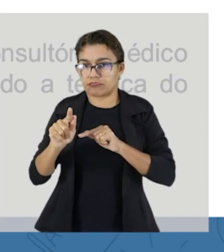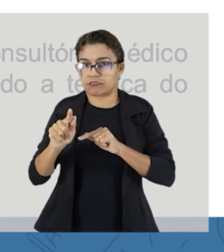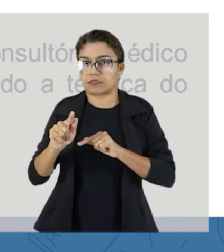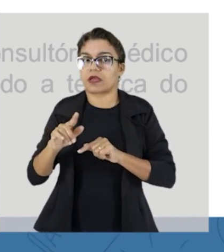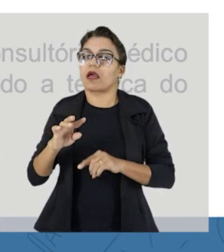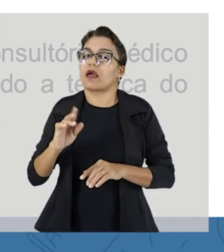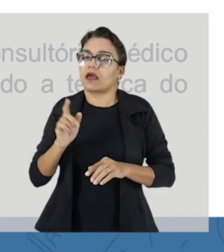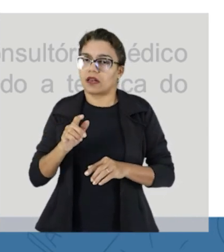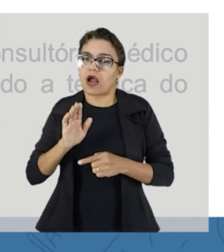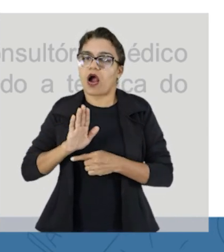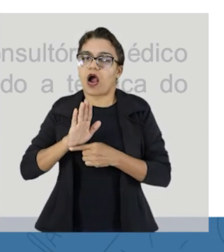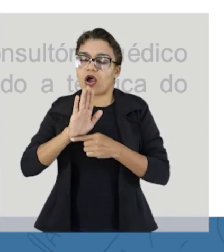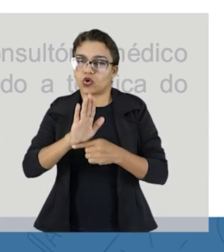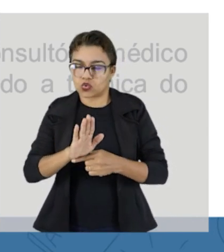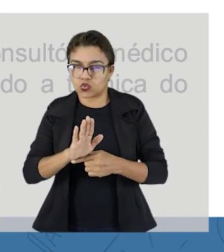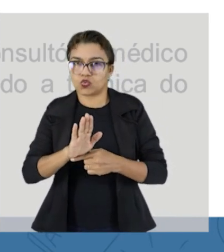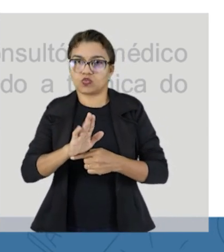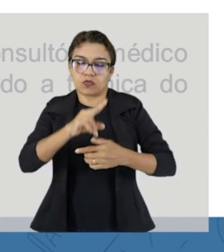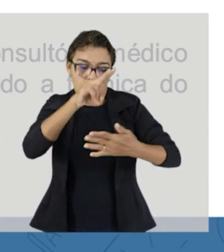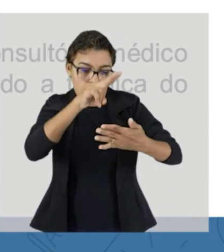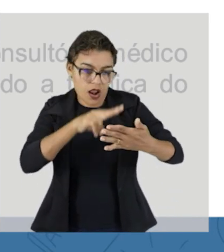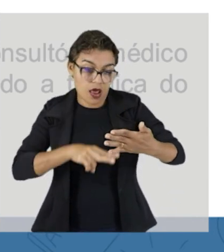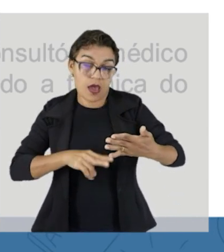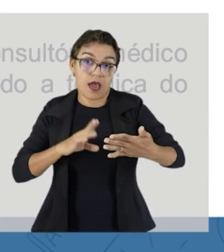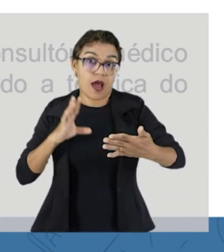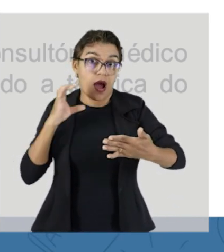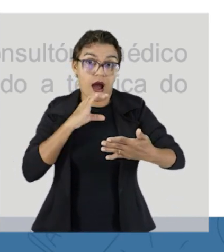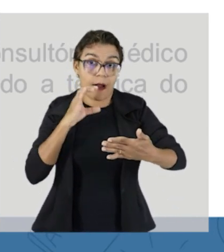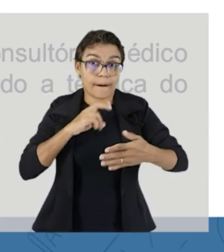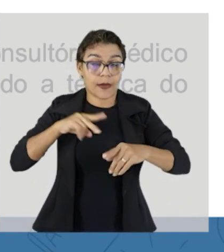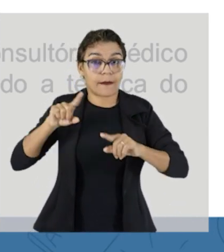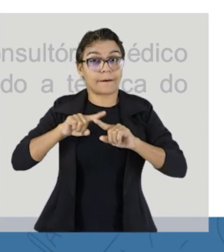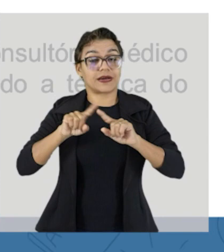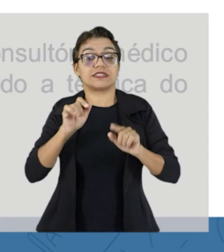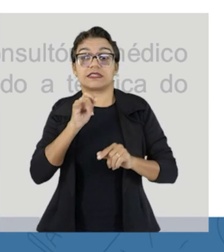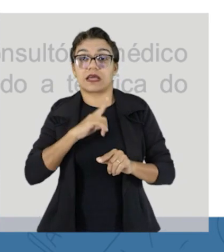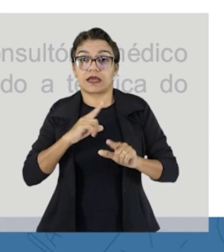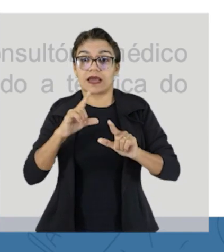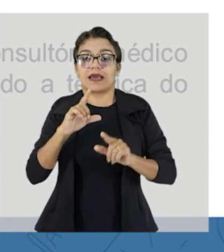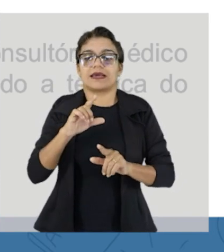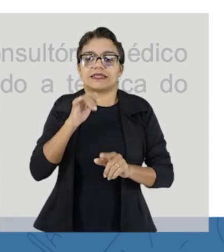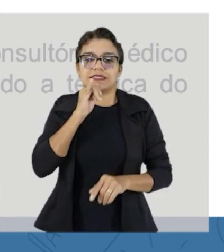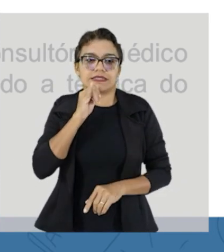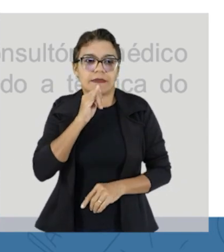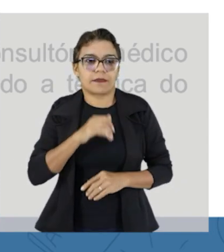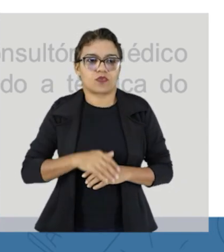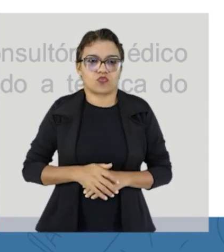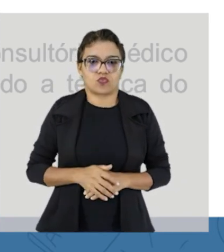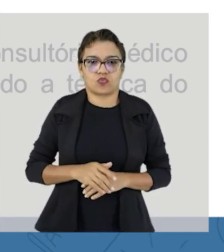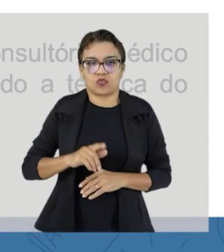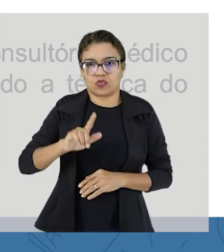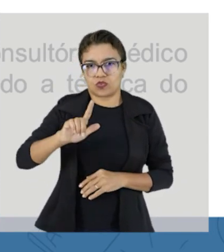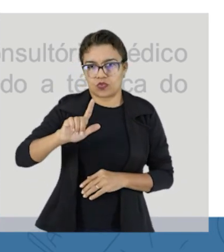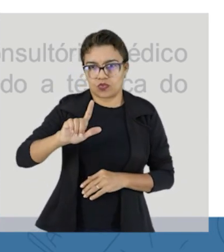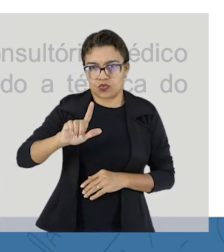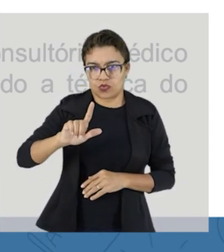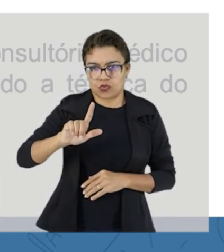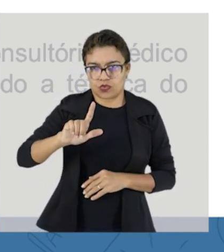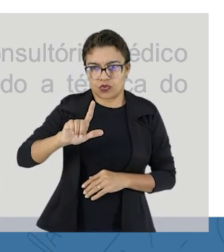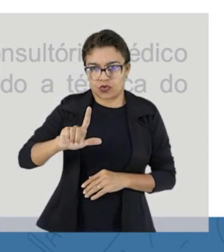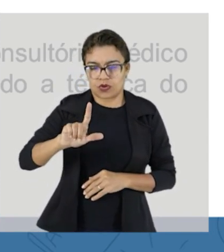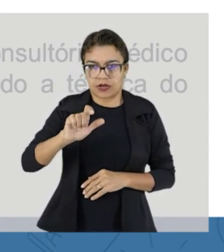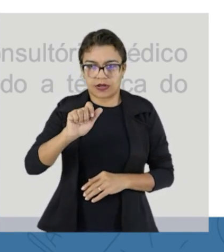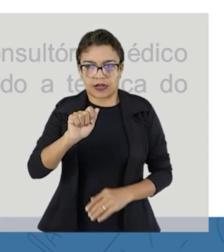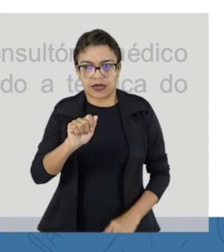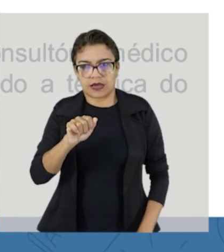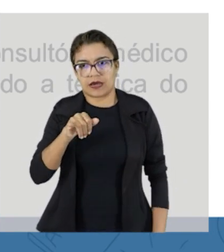técnica você precisa prestar mais atenção ao layout do texto. Olha só, título,